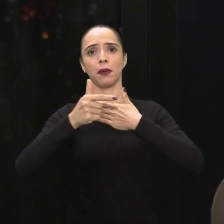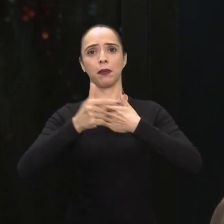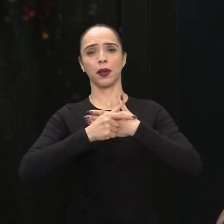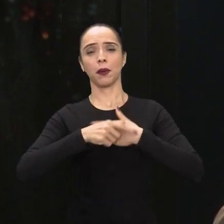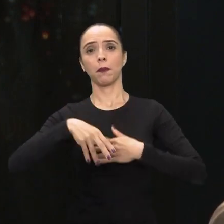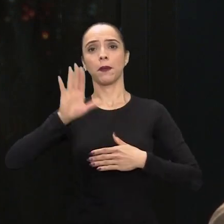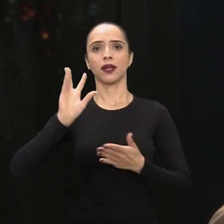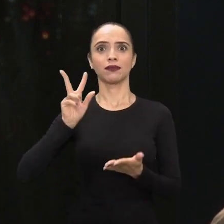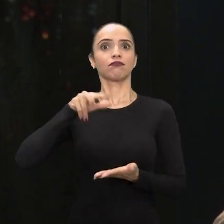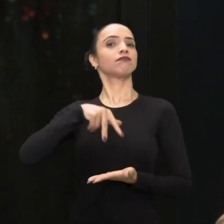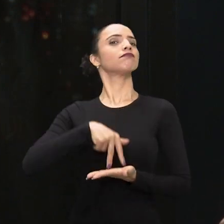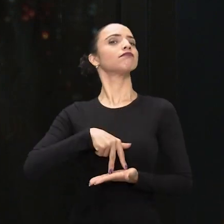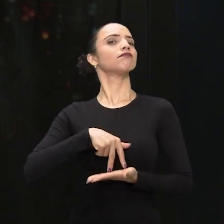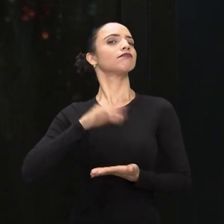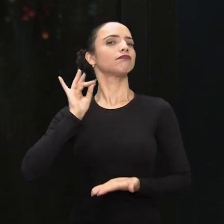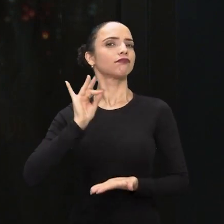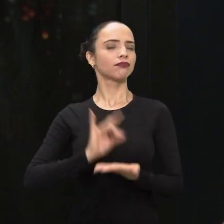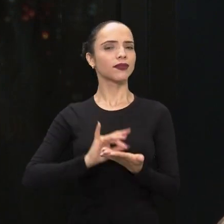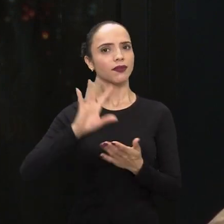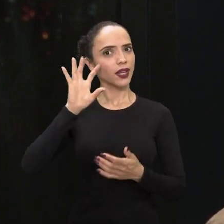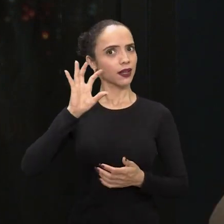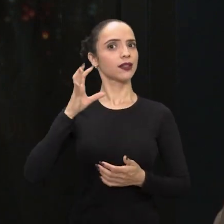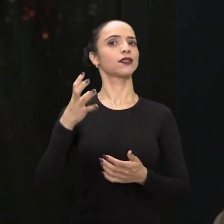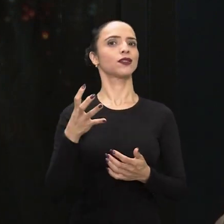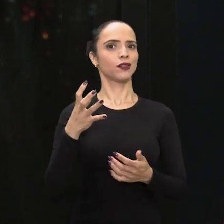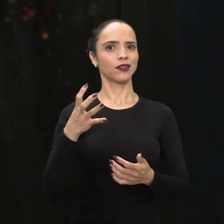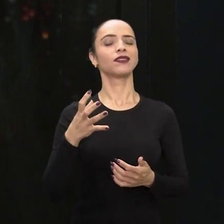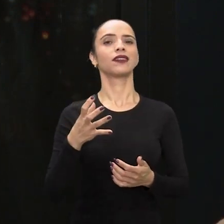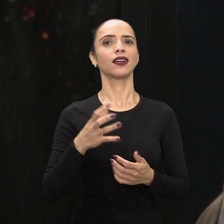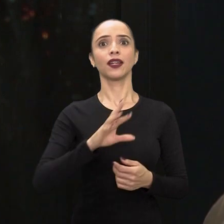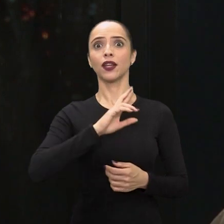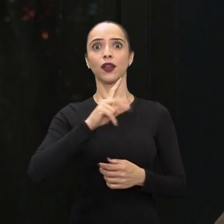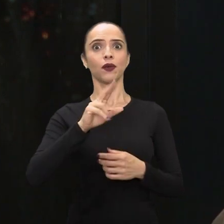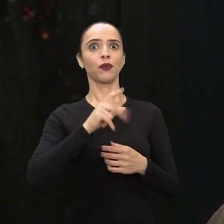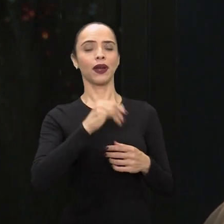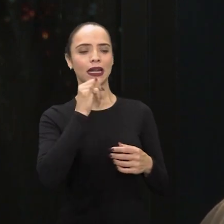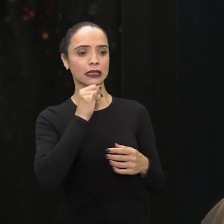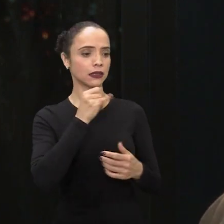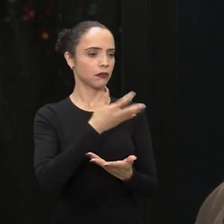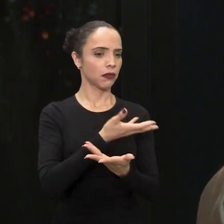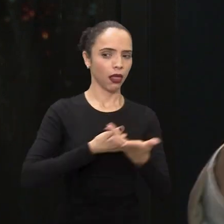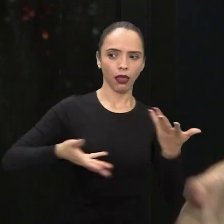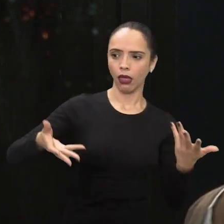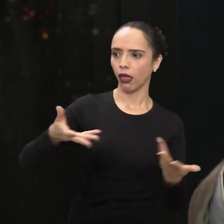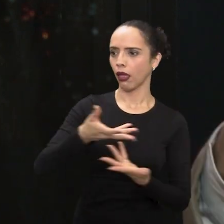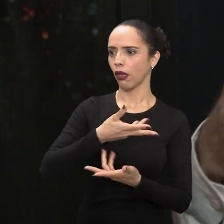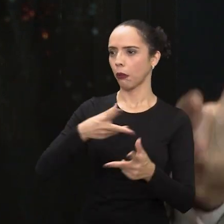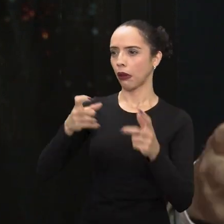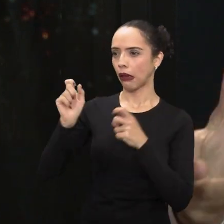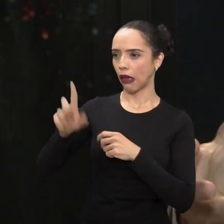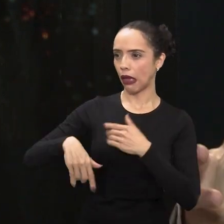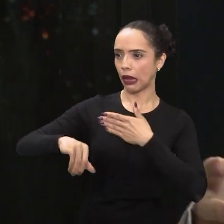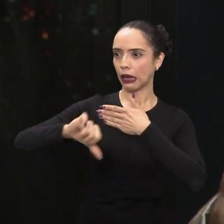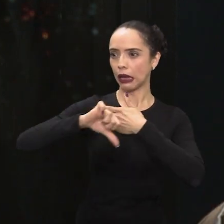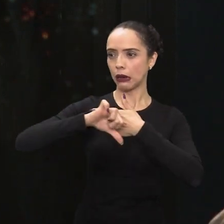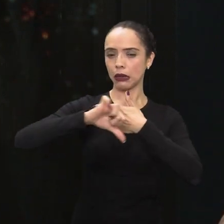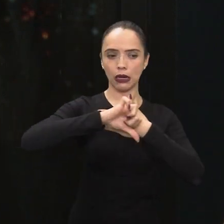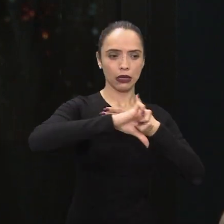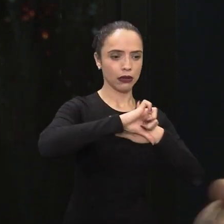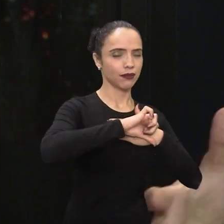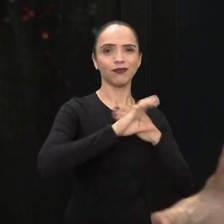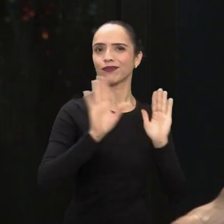mal protagonismo inclusive para resolver de forma a não criminalizar a não judicializar a certos conflitos que são conflitos muitas vezes de